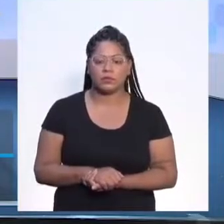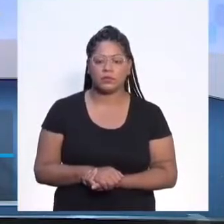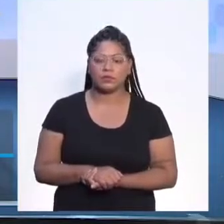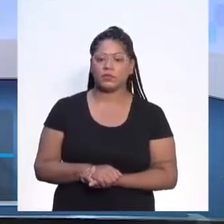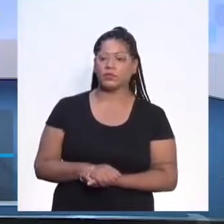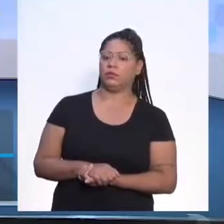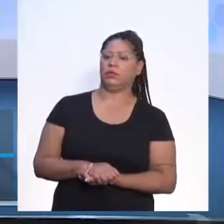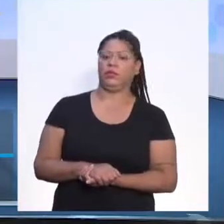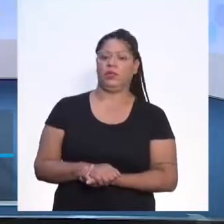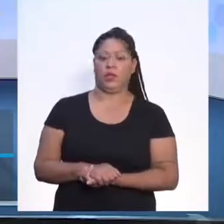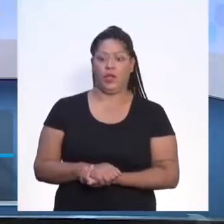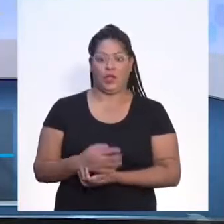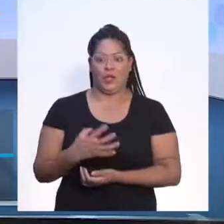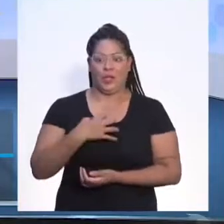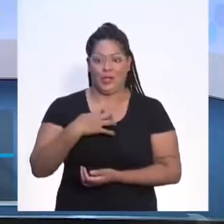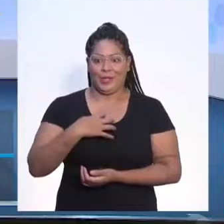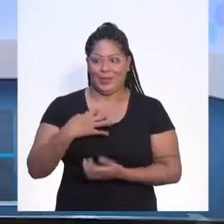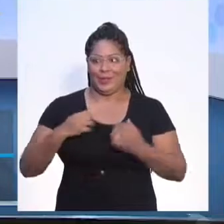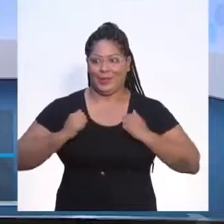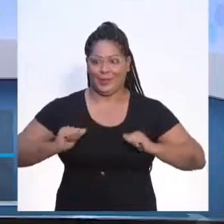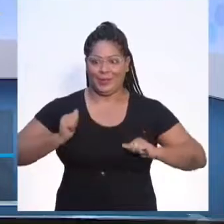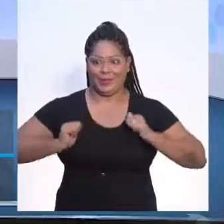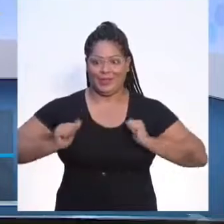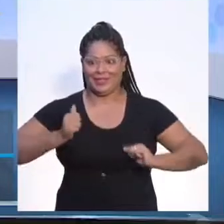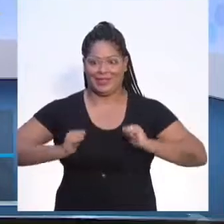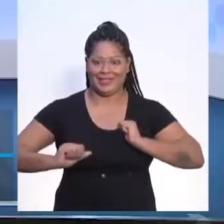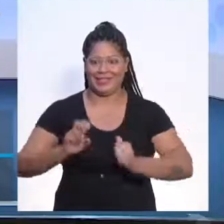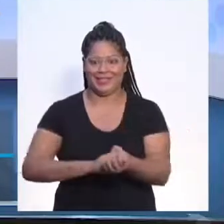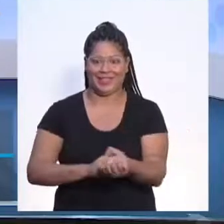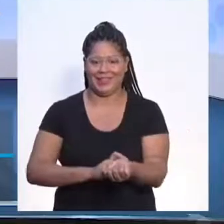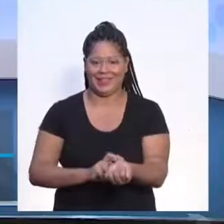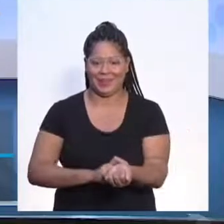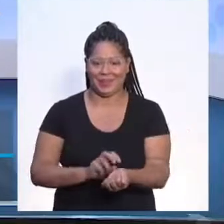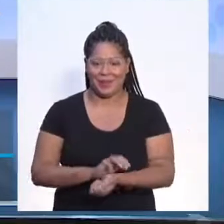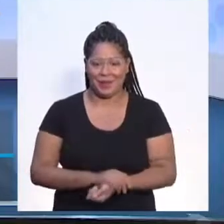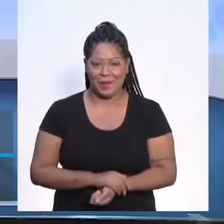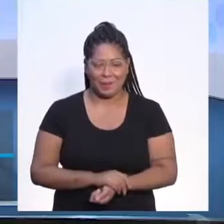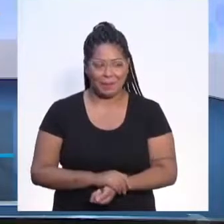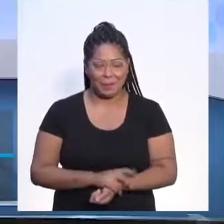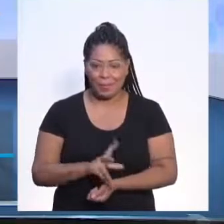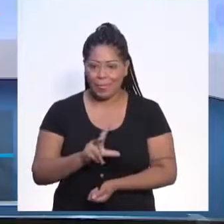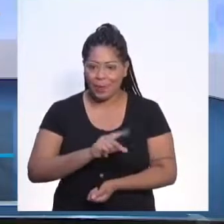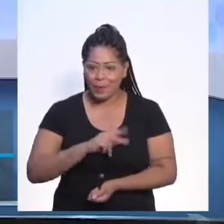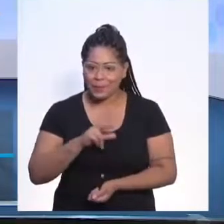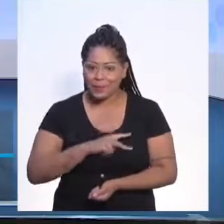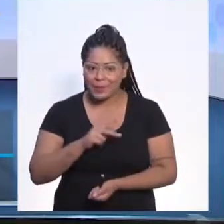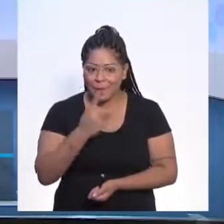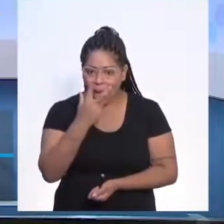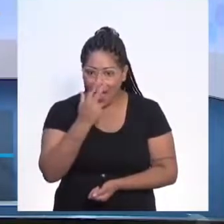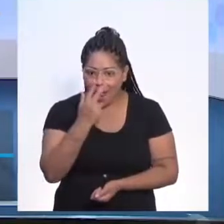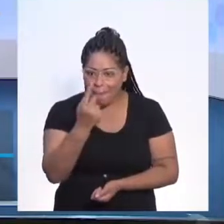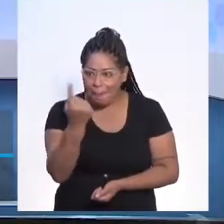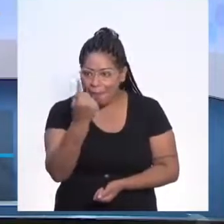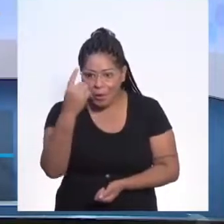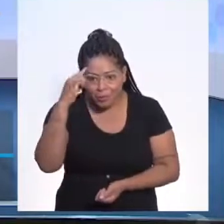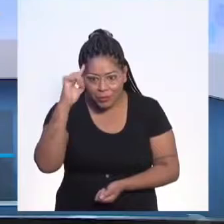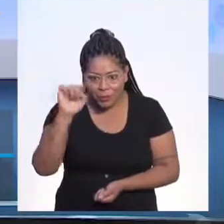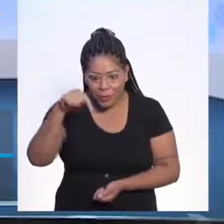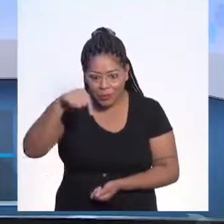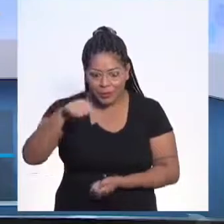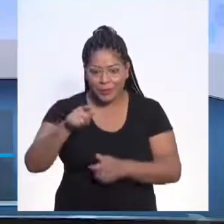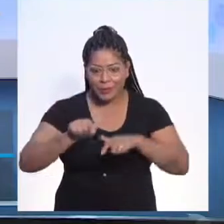Nossa, que Ai, que ansiedade. ansiedade, tô nervosa. Também. Parece que é o meu primeiro dia no centro de mídias. Nossa, também, também.